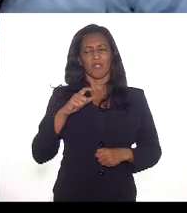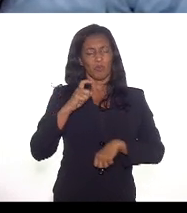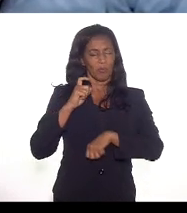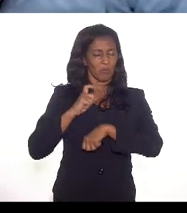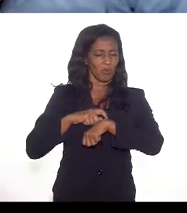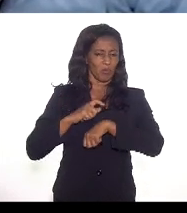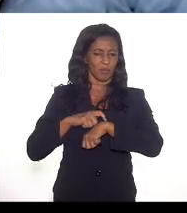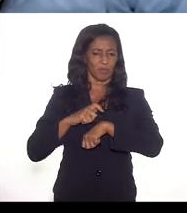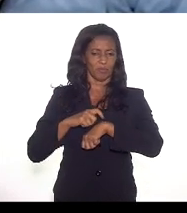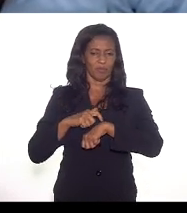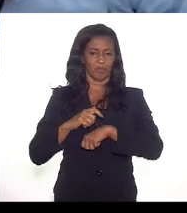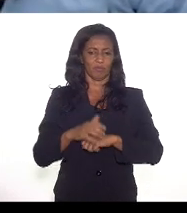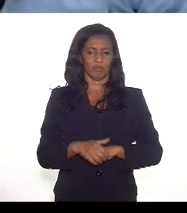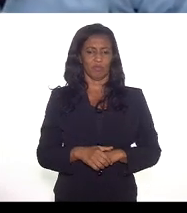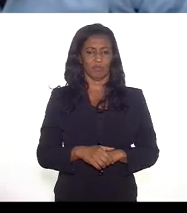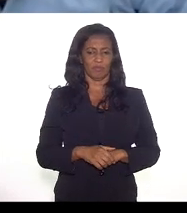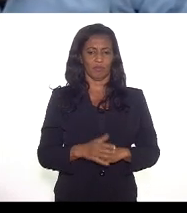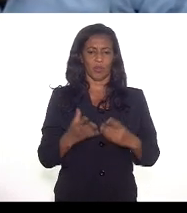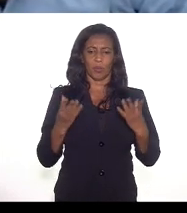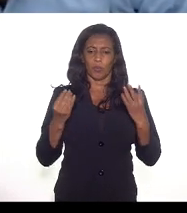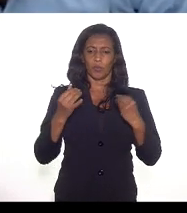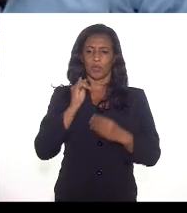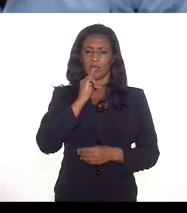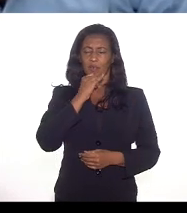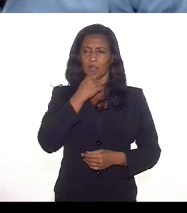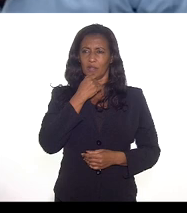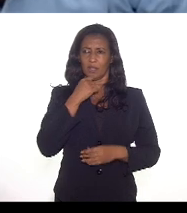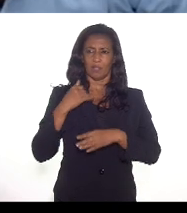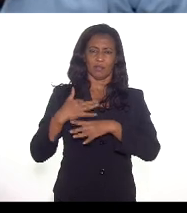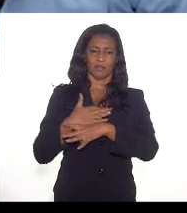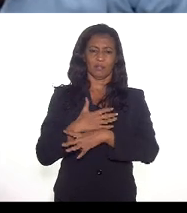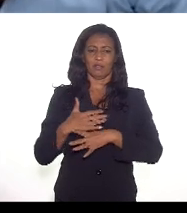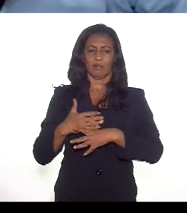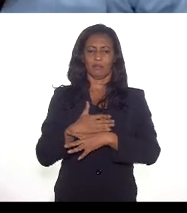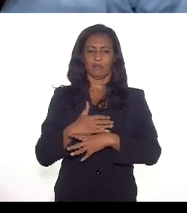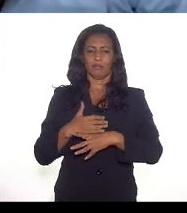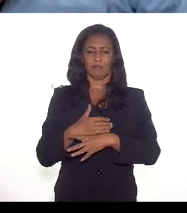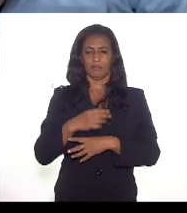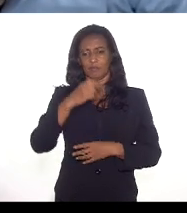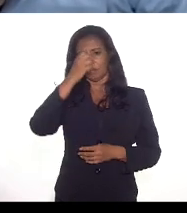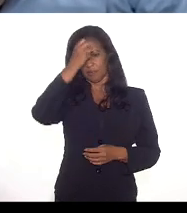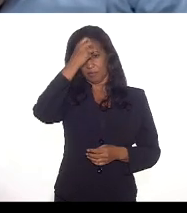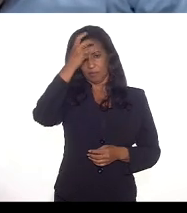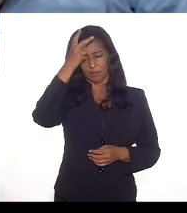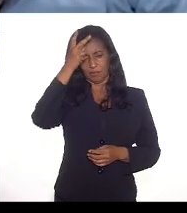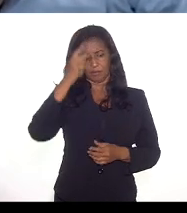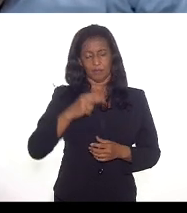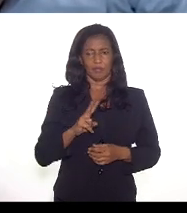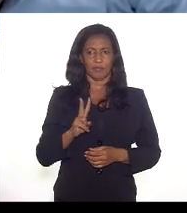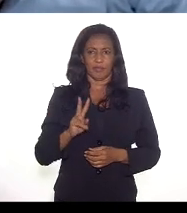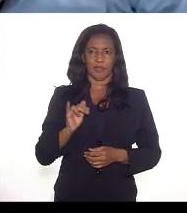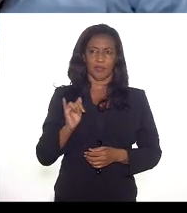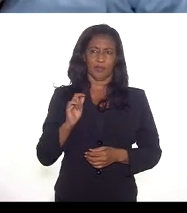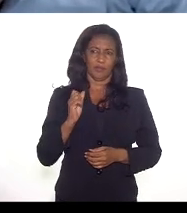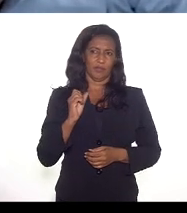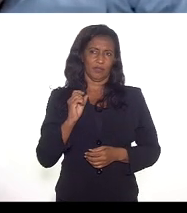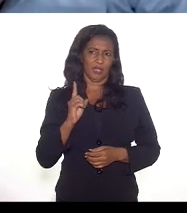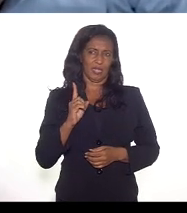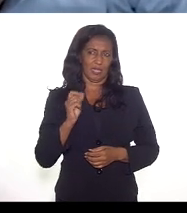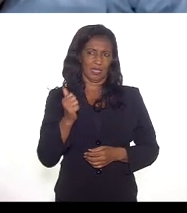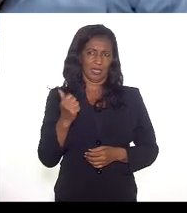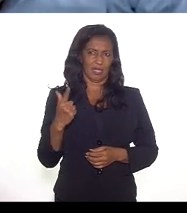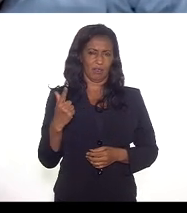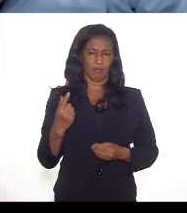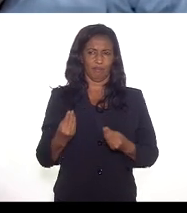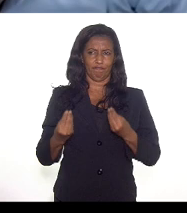momento de muita tristeza para a cidade. O prefeito Vidal promoveu